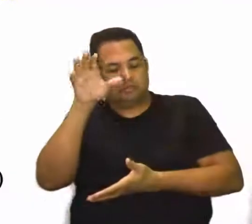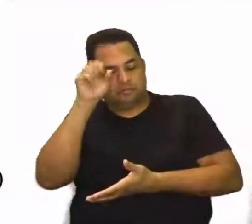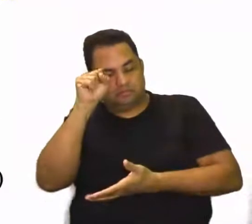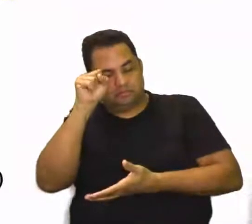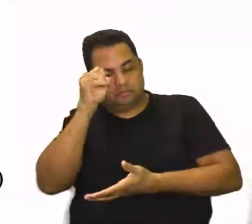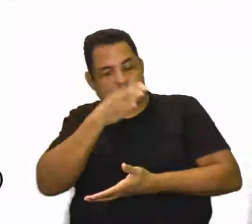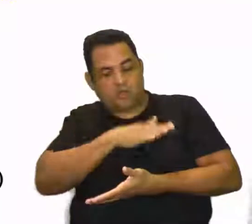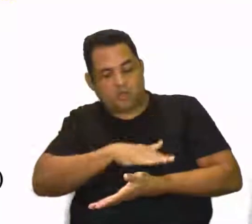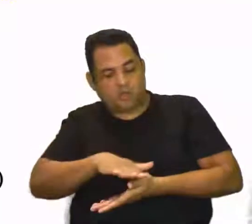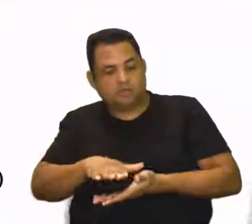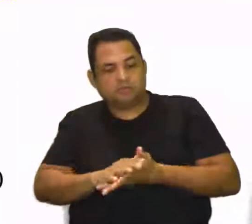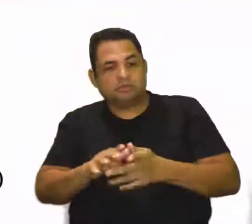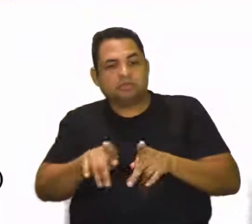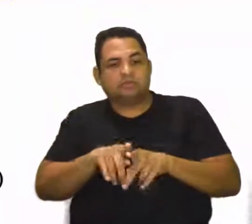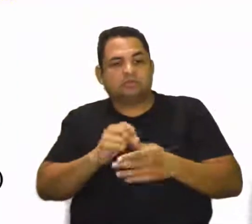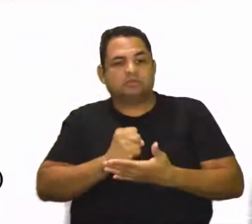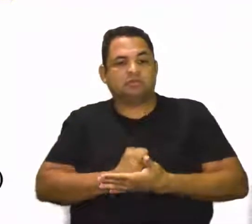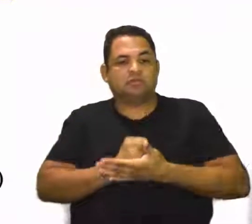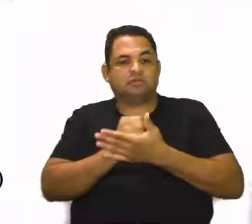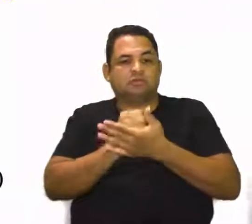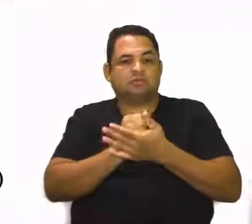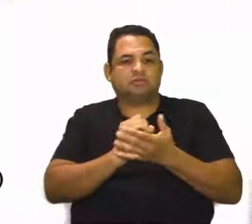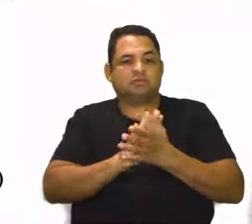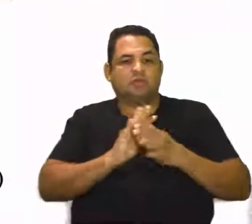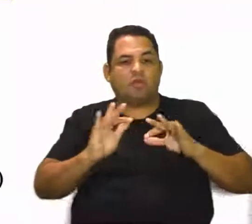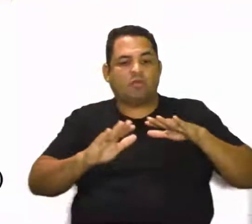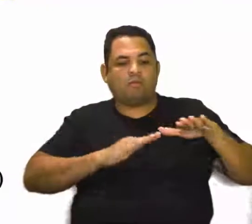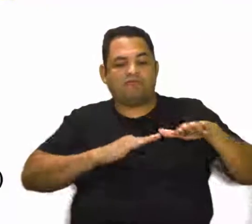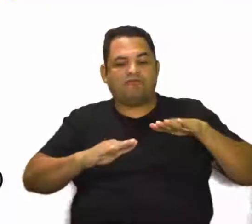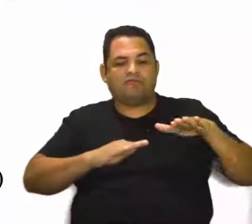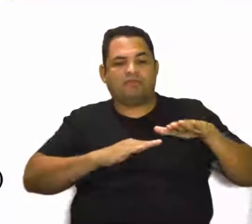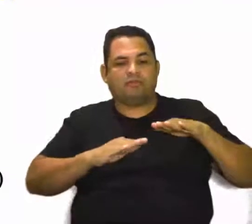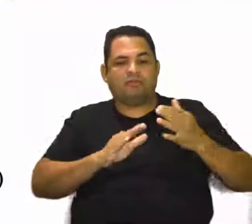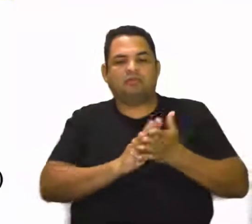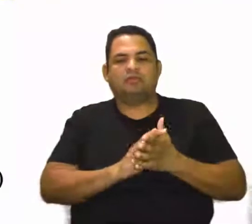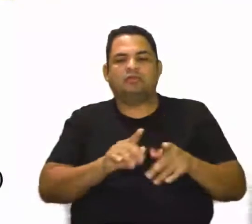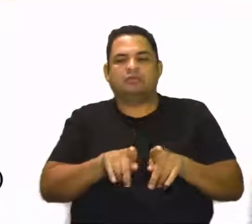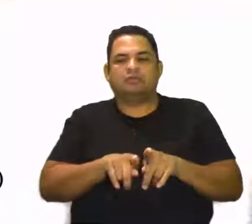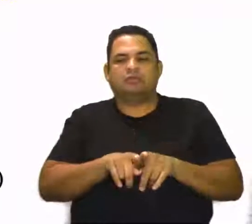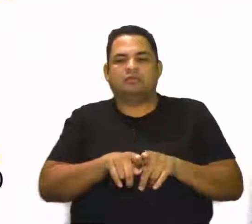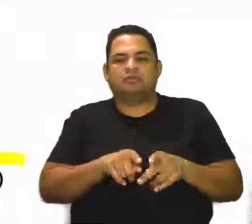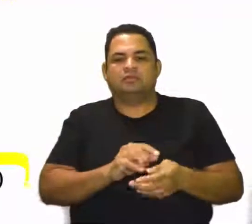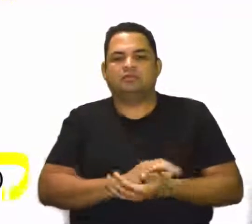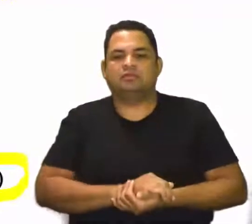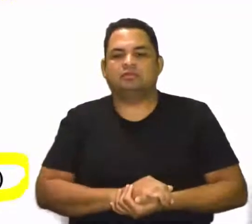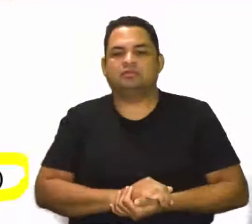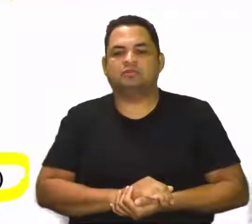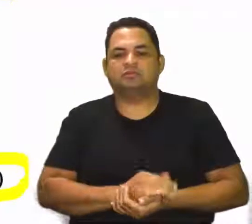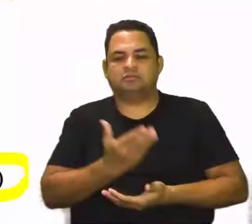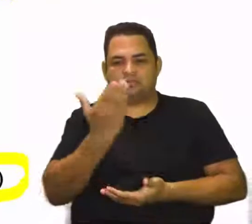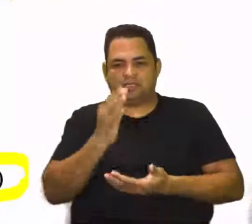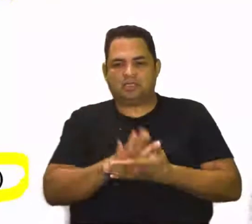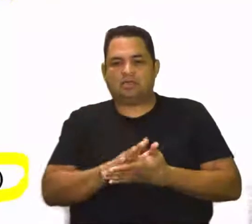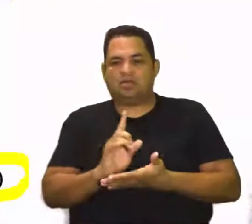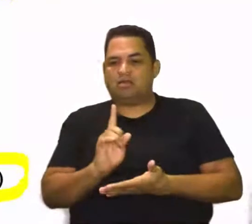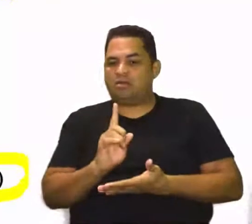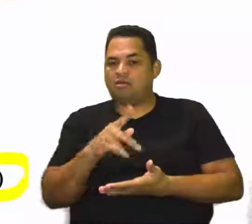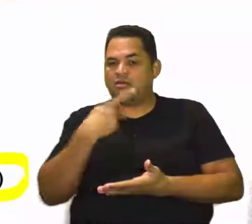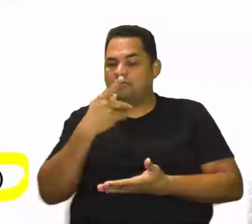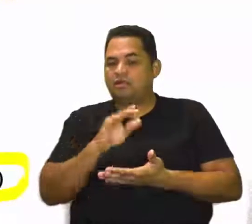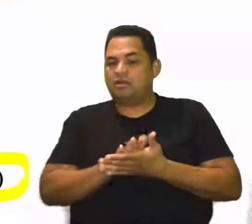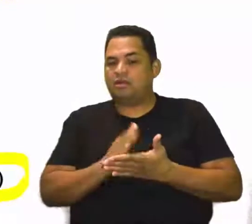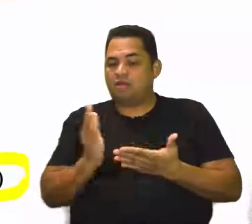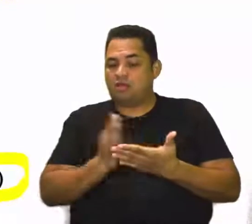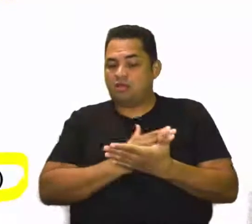criança e vai auxiliar na coordenação motora. Não sou eu que estou dizendo, tá, gente? É o Guia de Atividade Física que